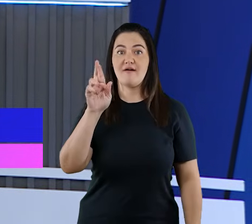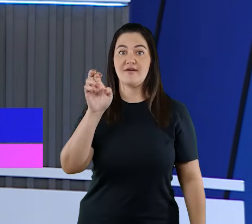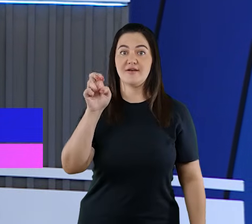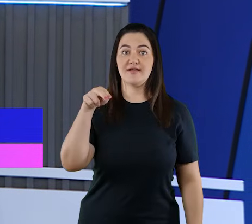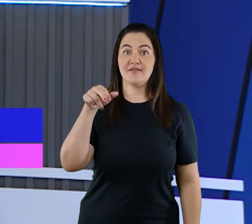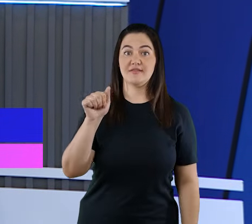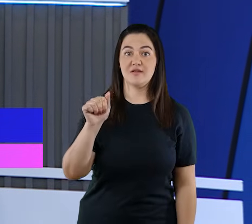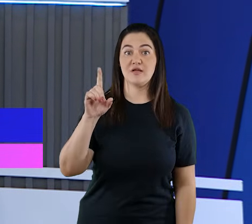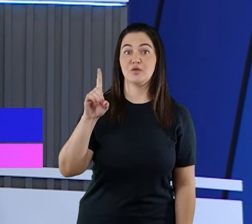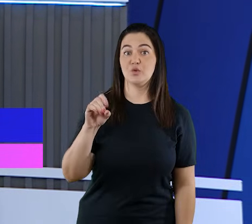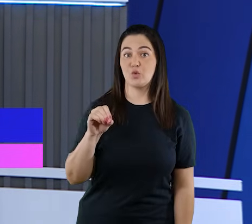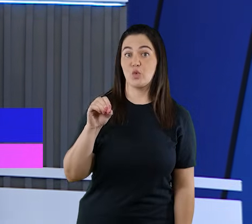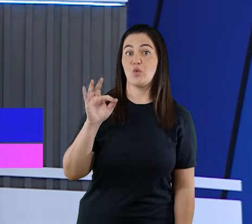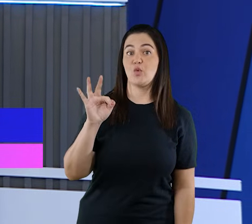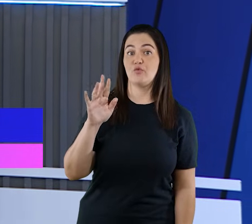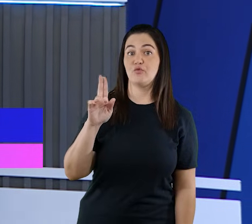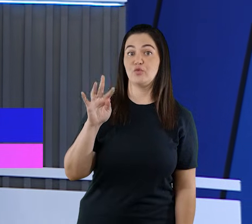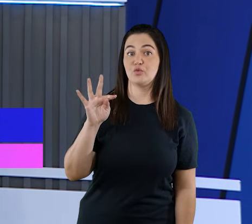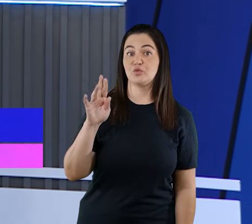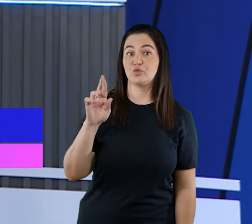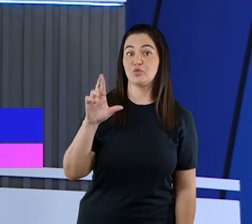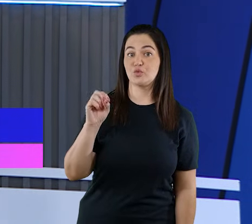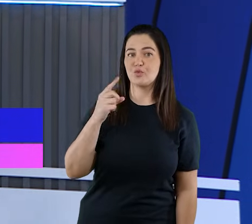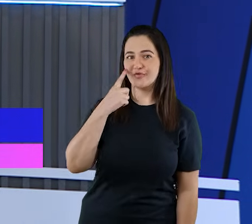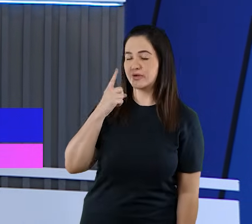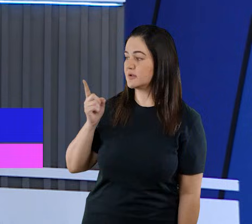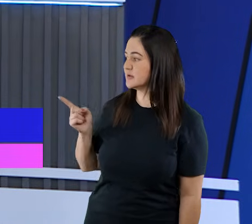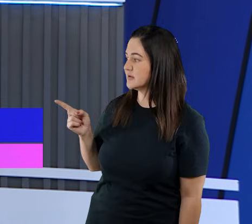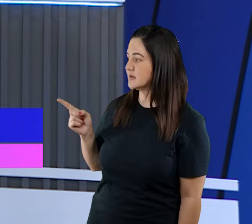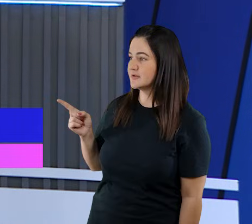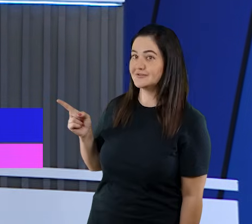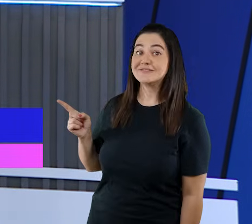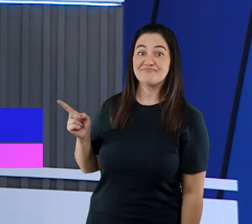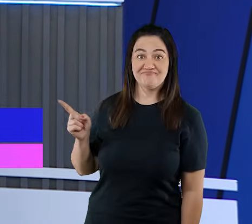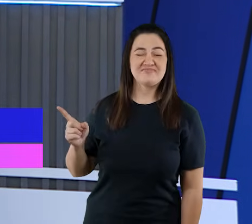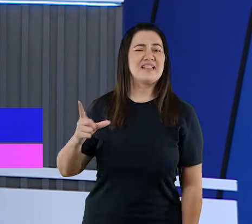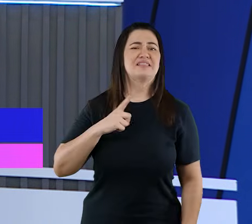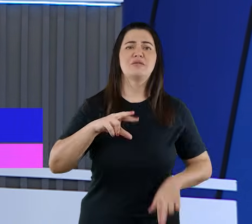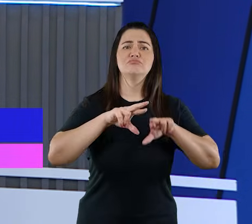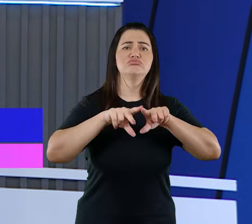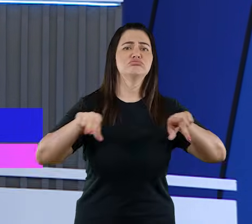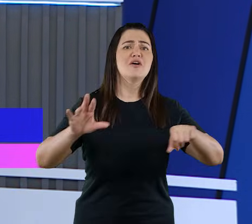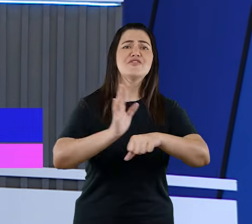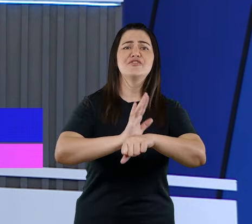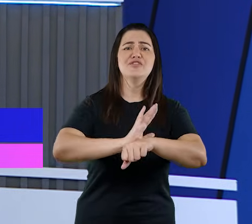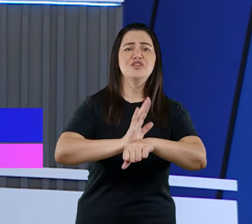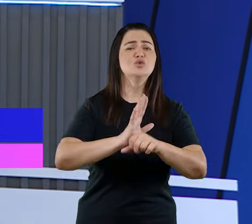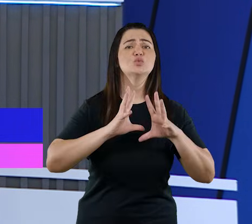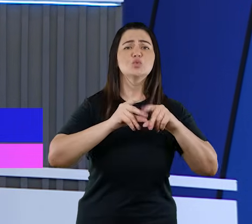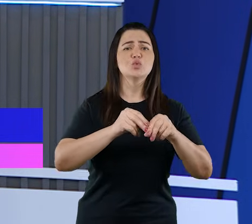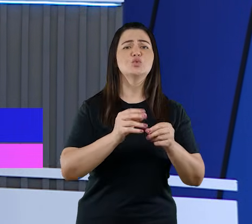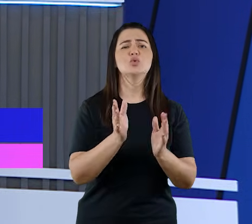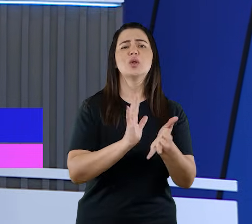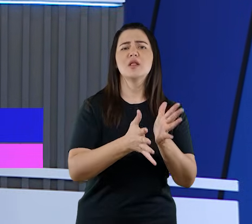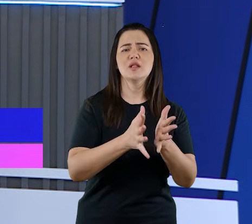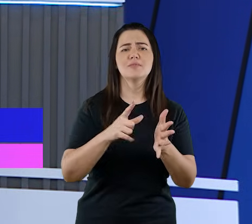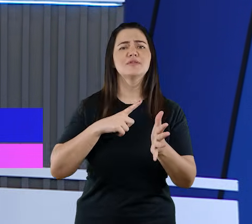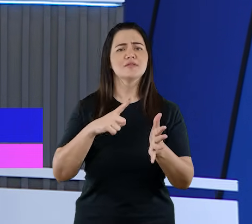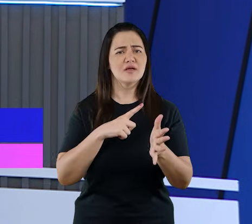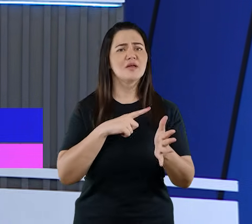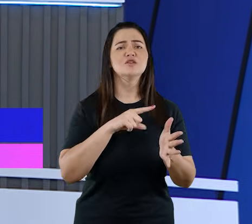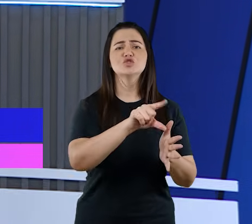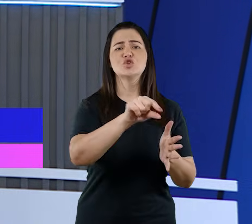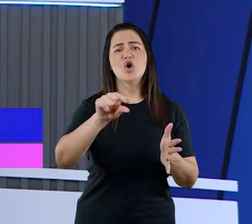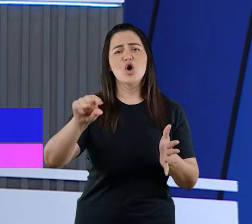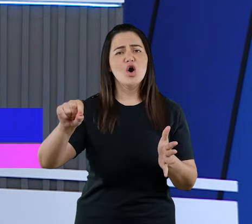aos programas novos, aos programas antigos, todos eles estarão aí para você ter esse conteúdo